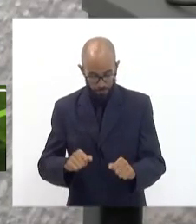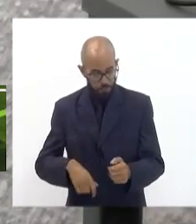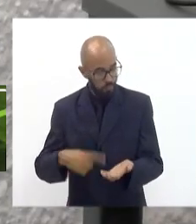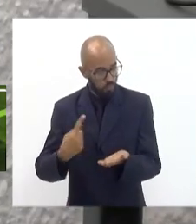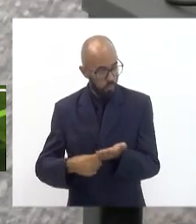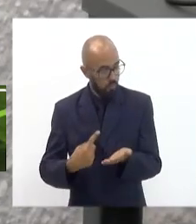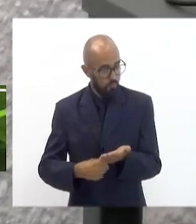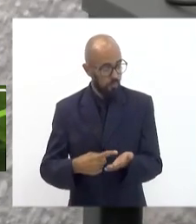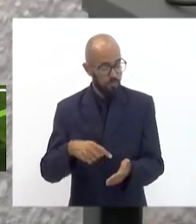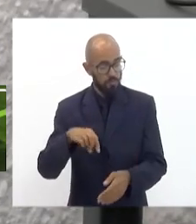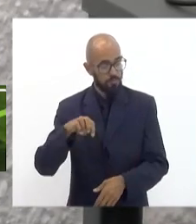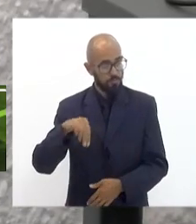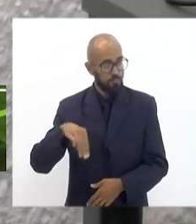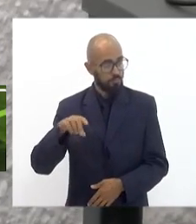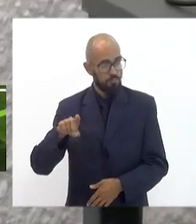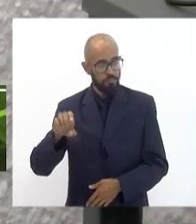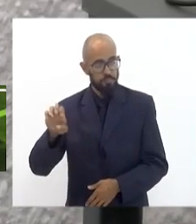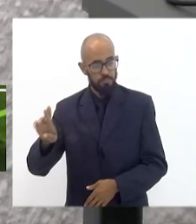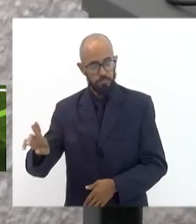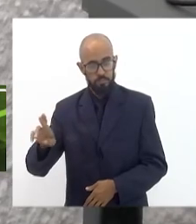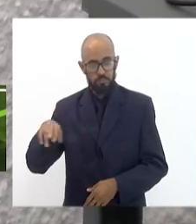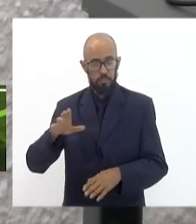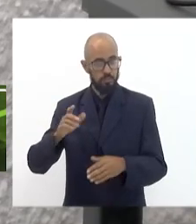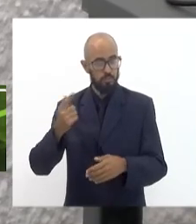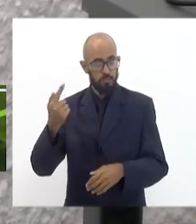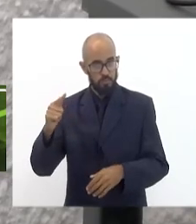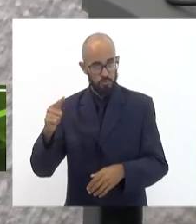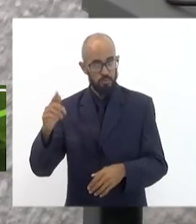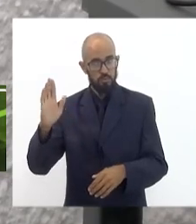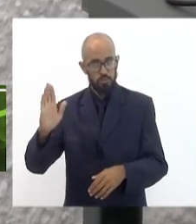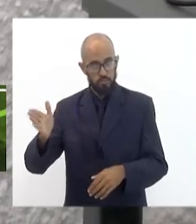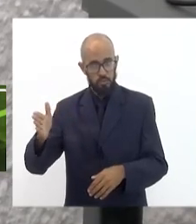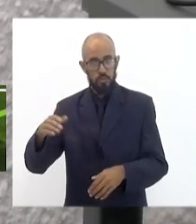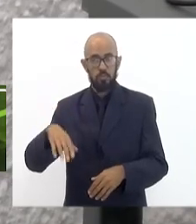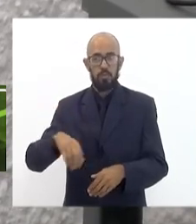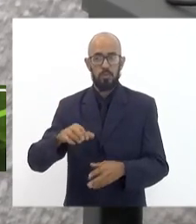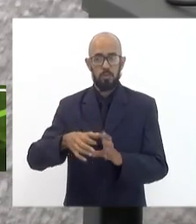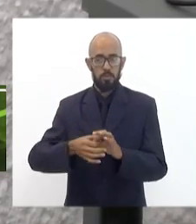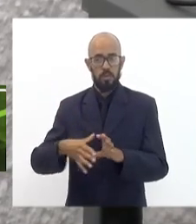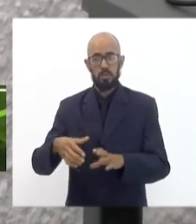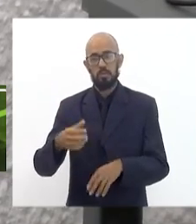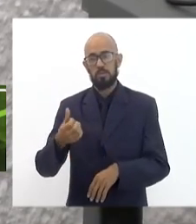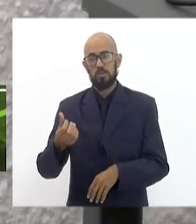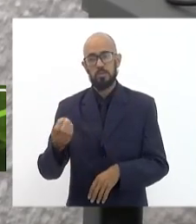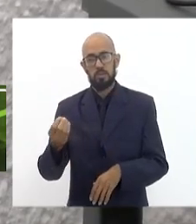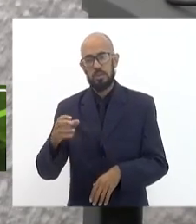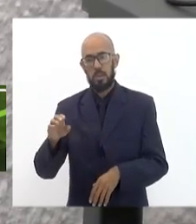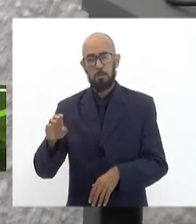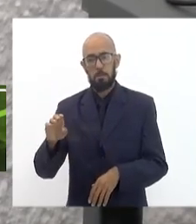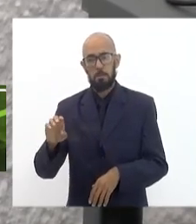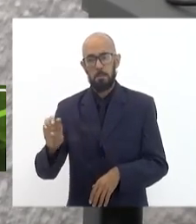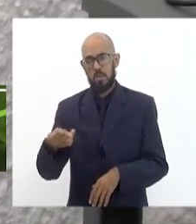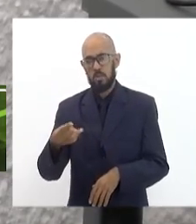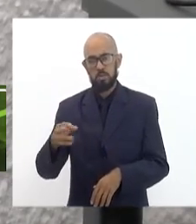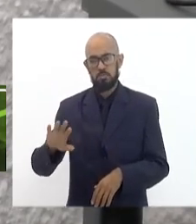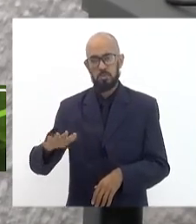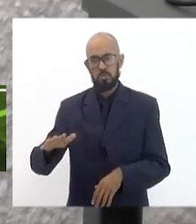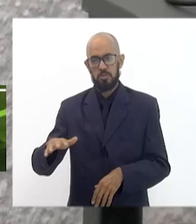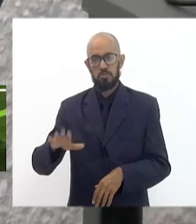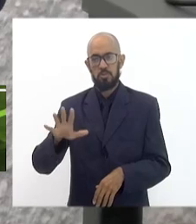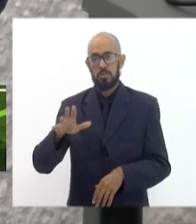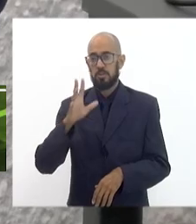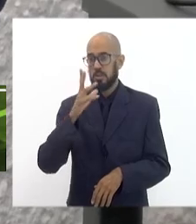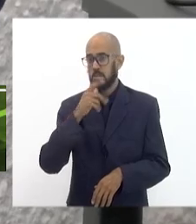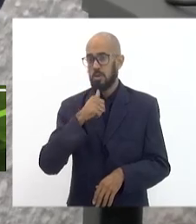o MDR tá garantido o vendo Federal ficou de liberar Entre 50 e 60 milhões que é o que você vai se gastasse consegui terminar esse projeto só que o projeto é uma